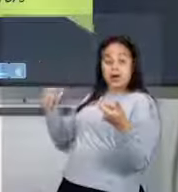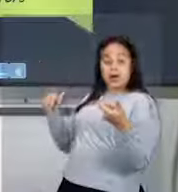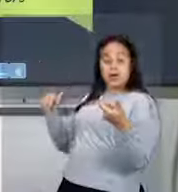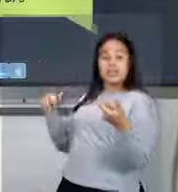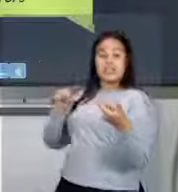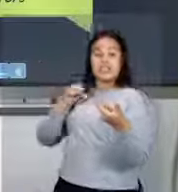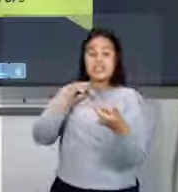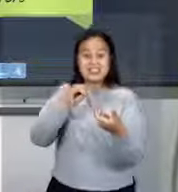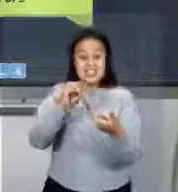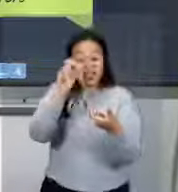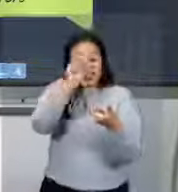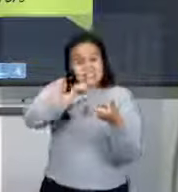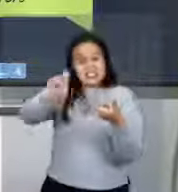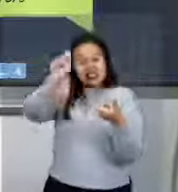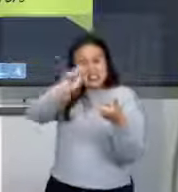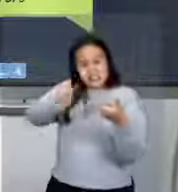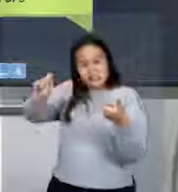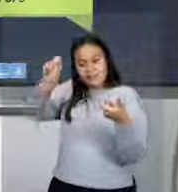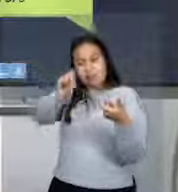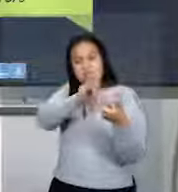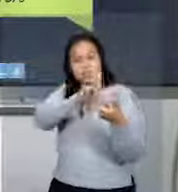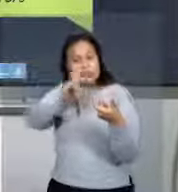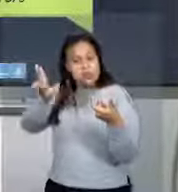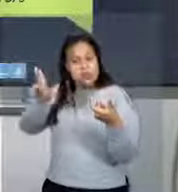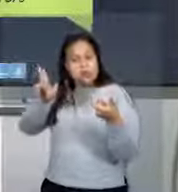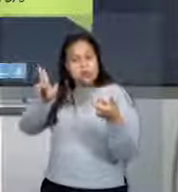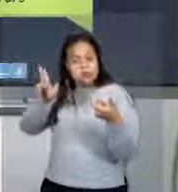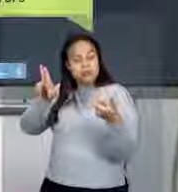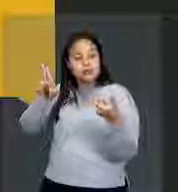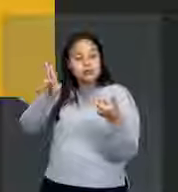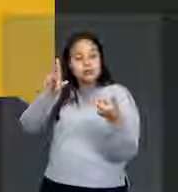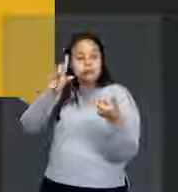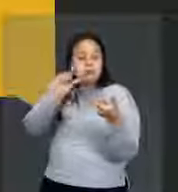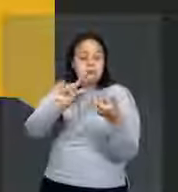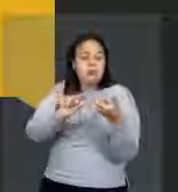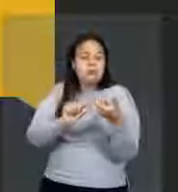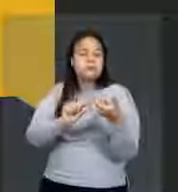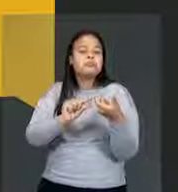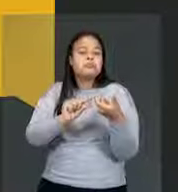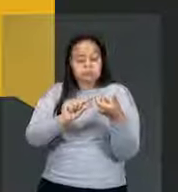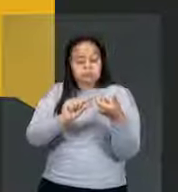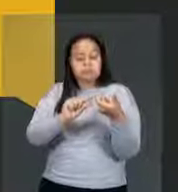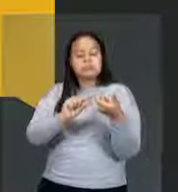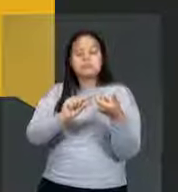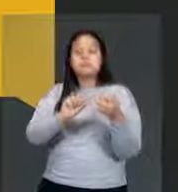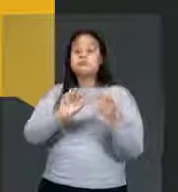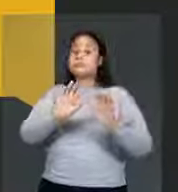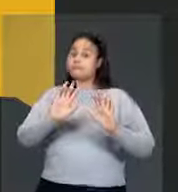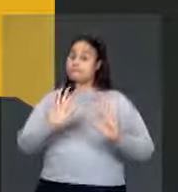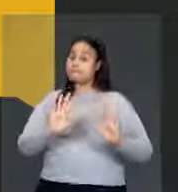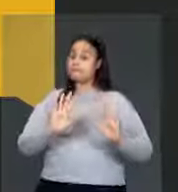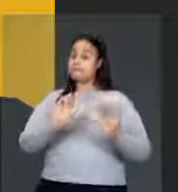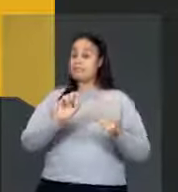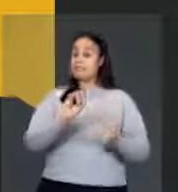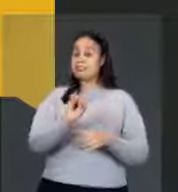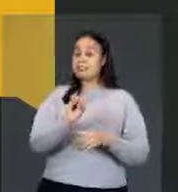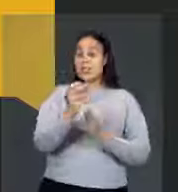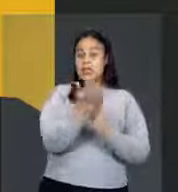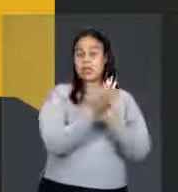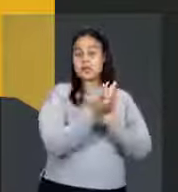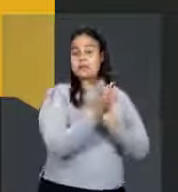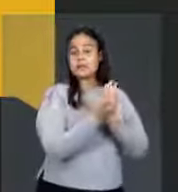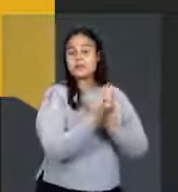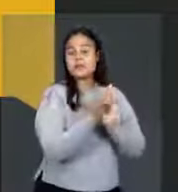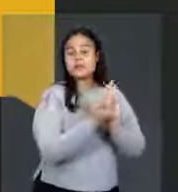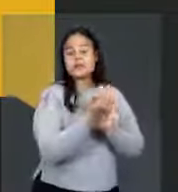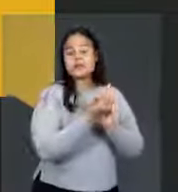Quando escrevemos por extenso, escrevemos com letra minúscula, porém, o seu símbolo ele vai